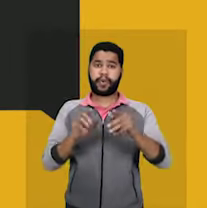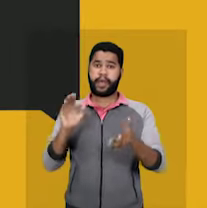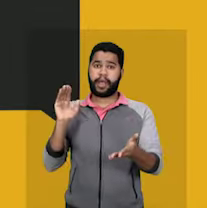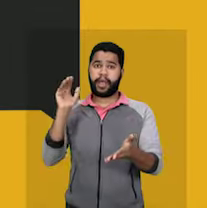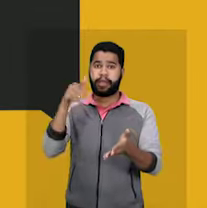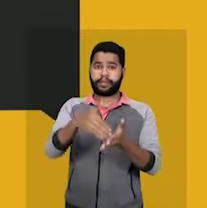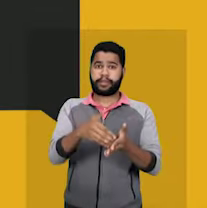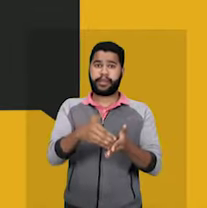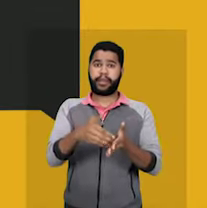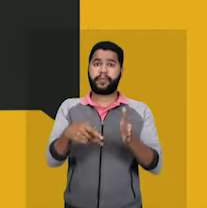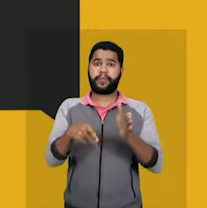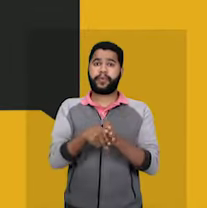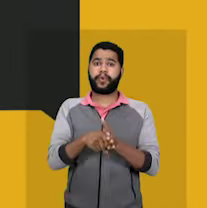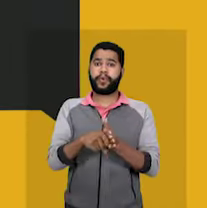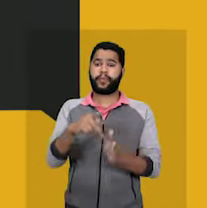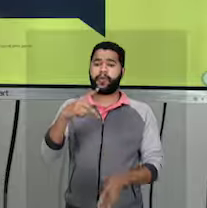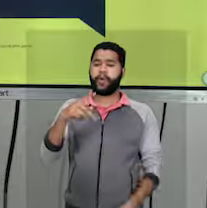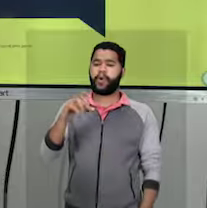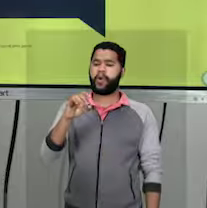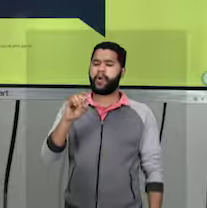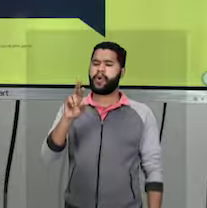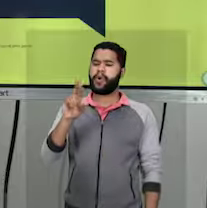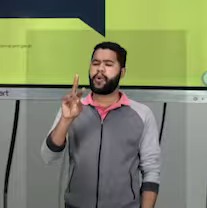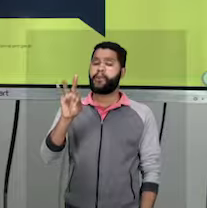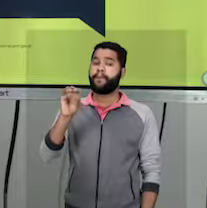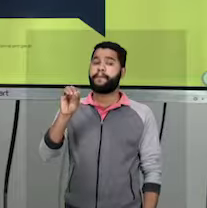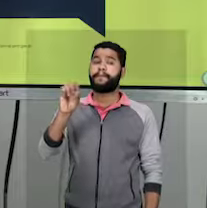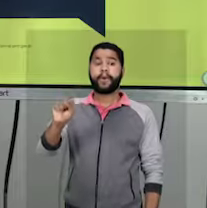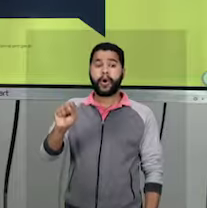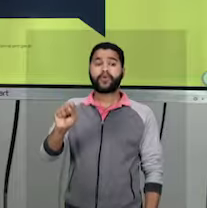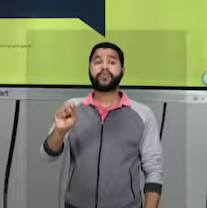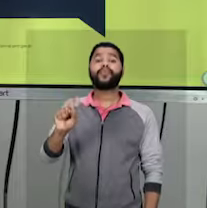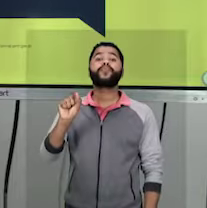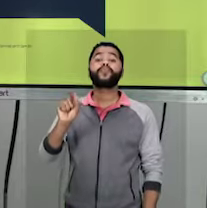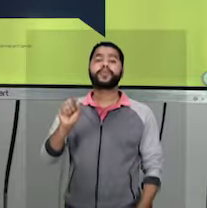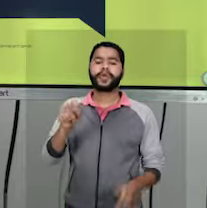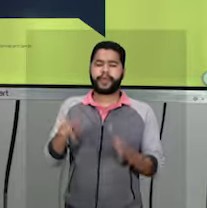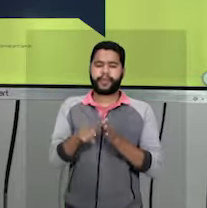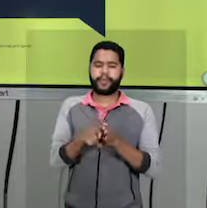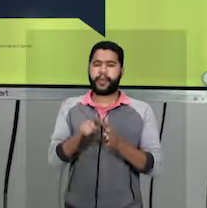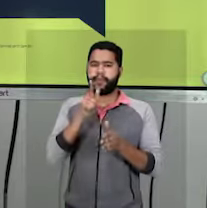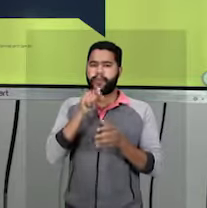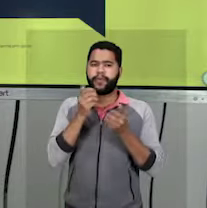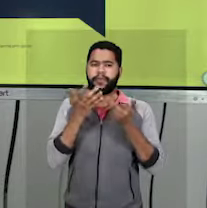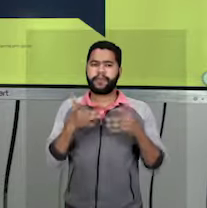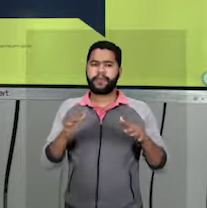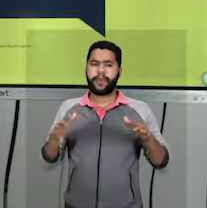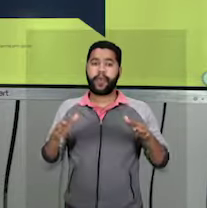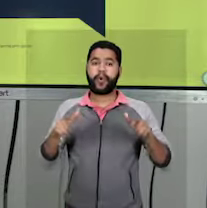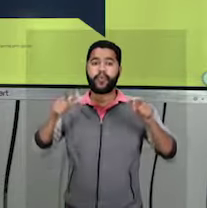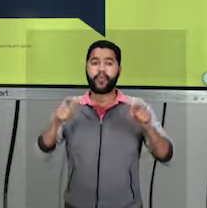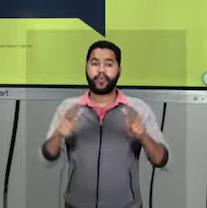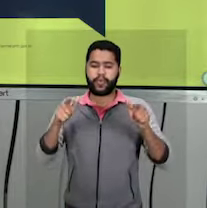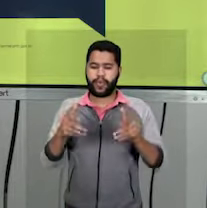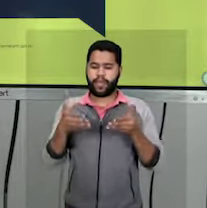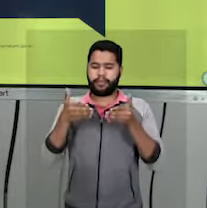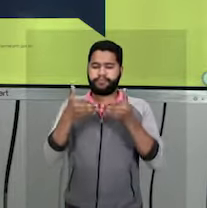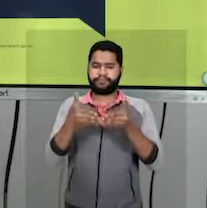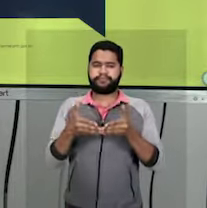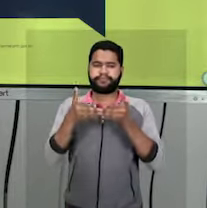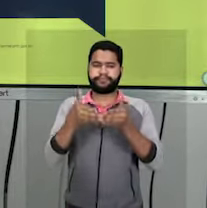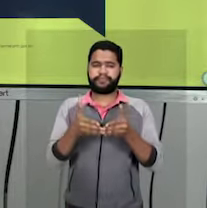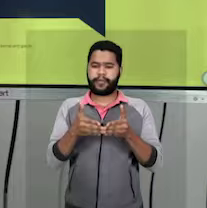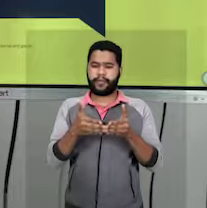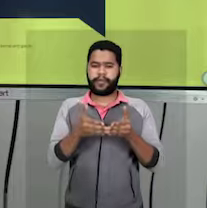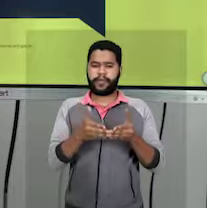os portos o que que são os portos São os lugares lá no nosso litoral onde o